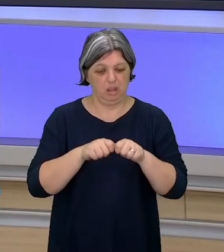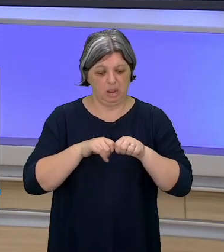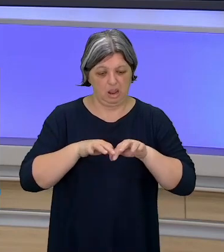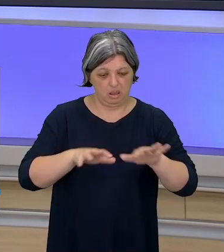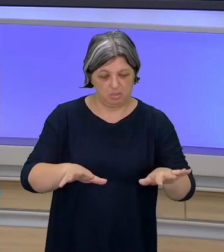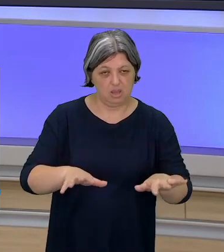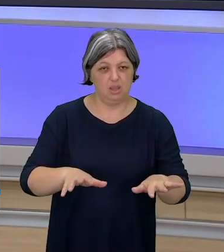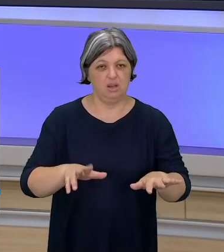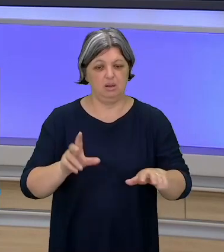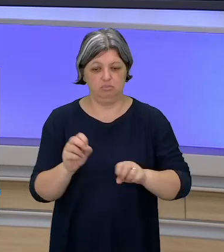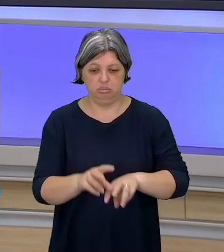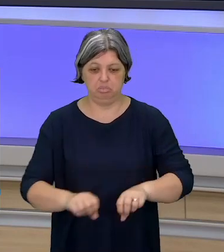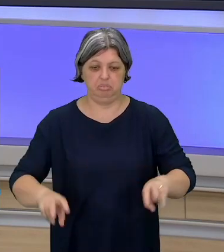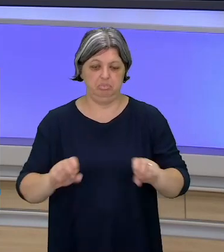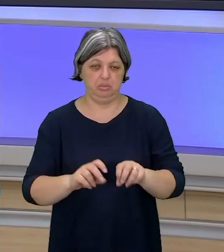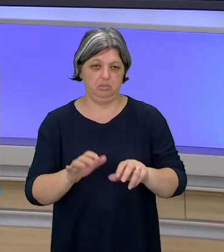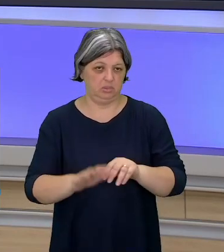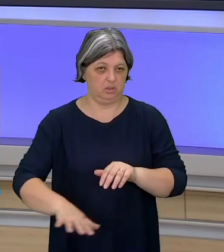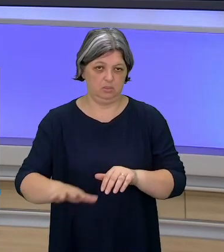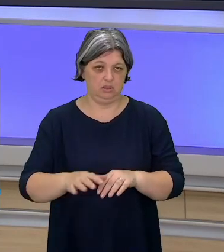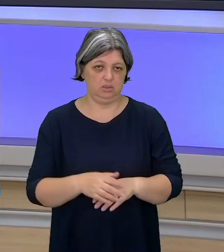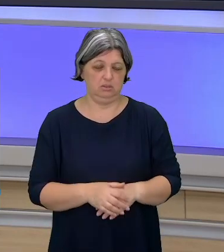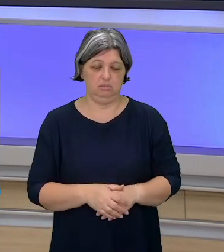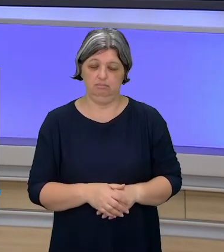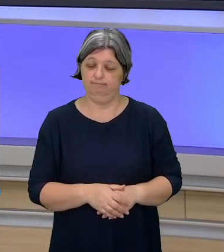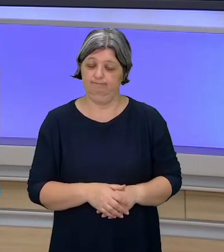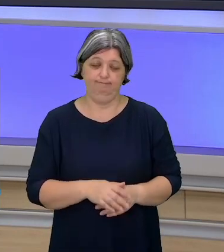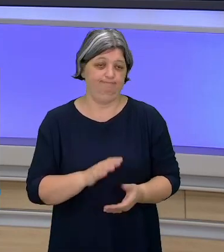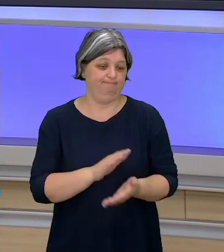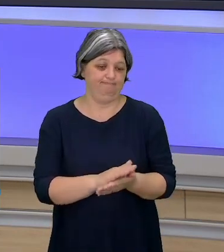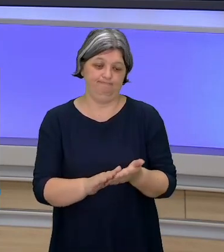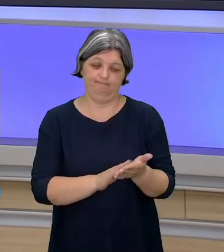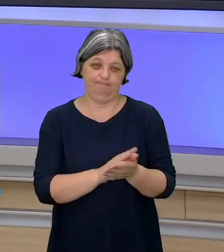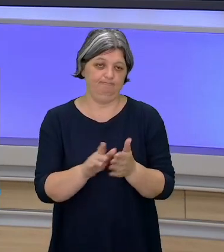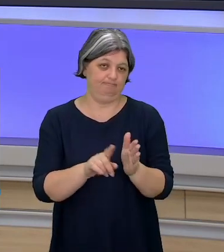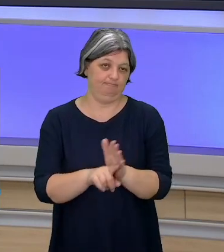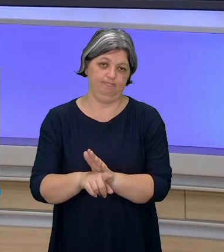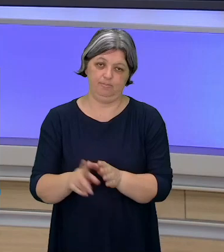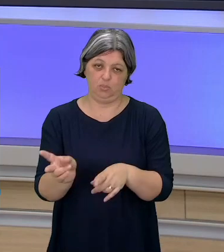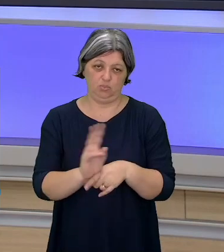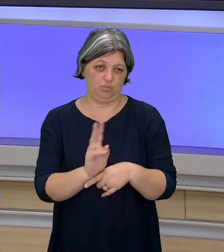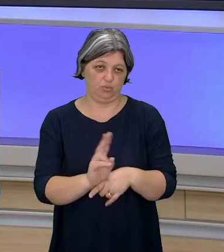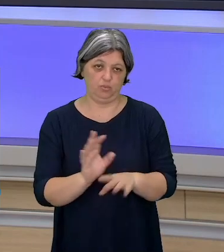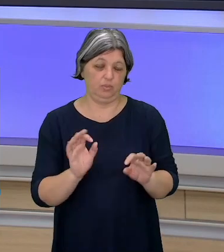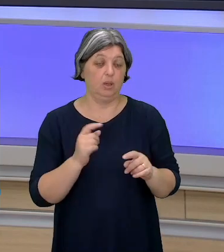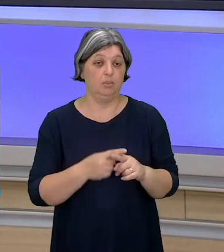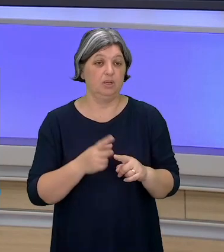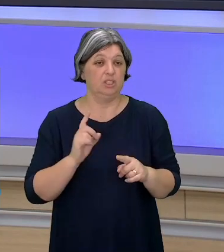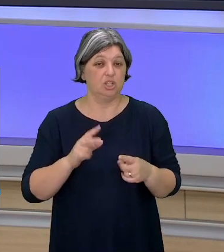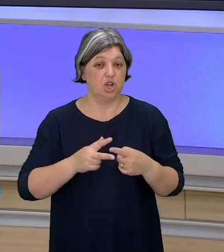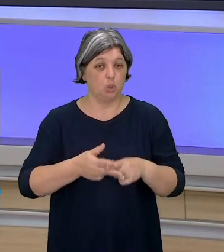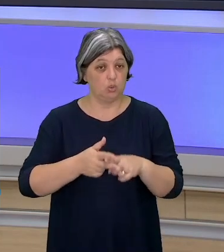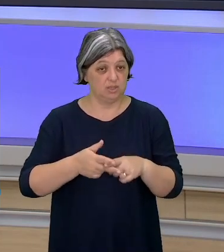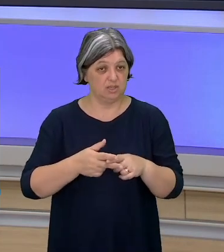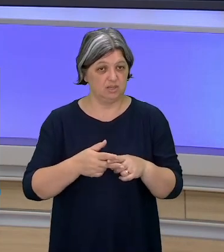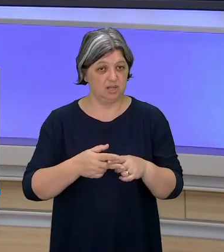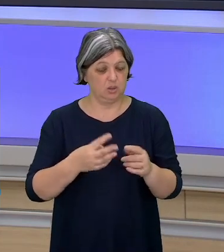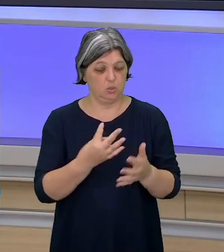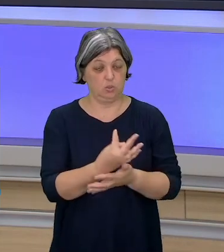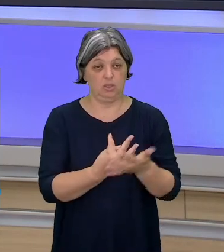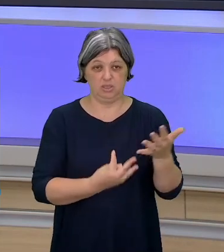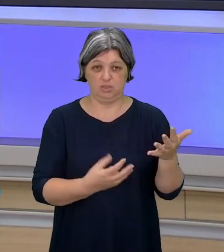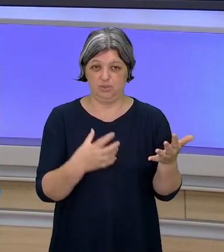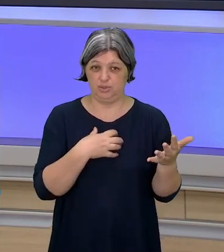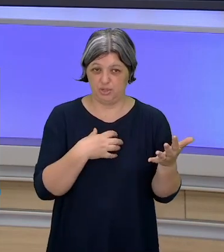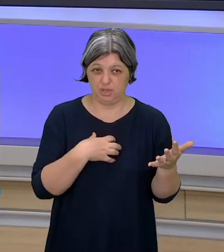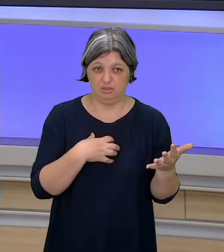retidos. Nada disso vai ser feito. Simplesmente porque eu só arrumei um texto de uma maneira